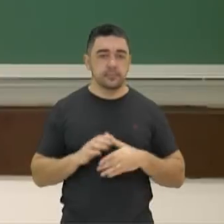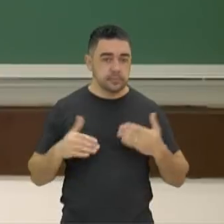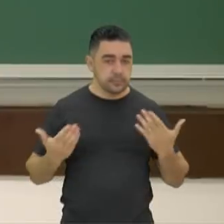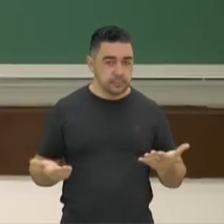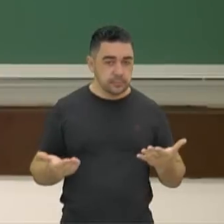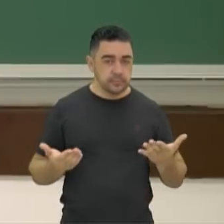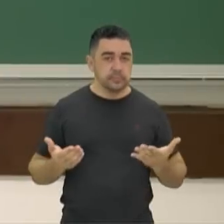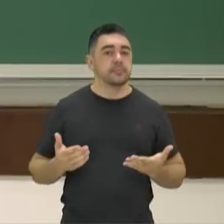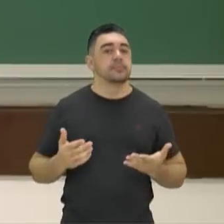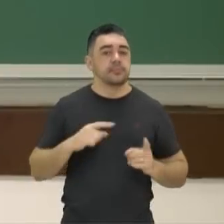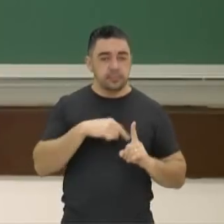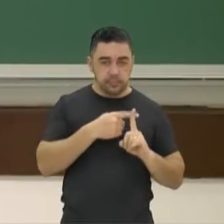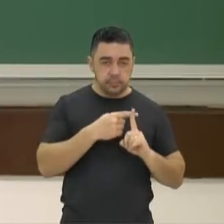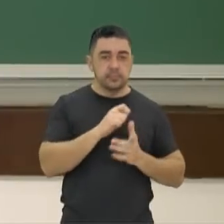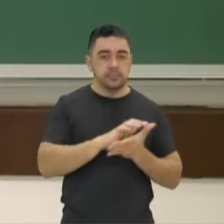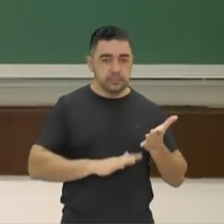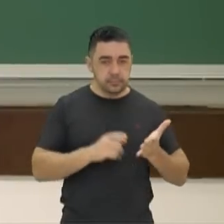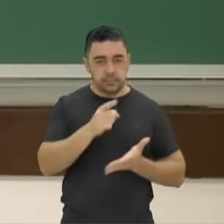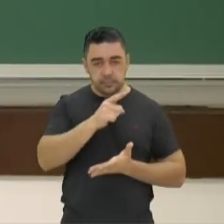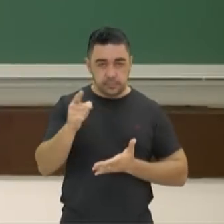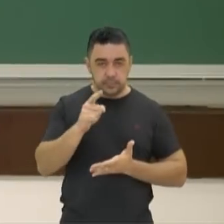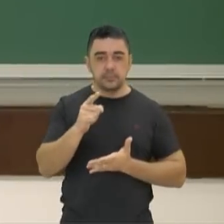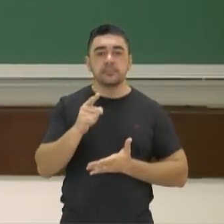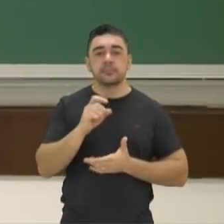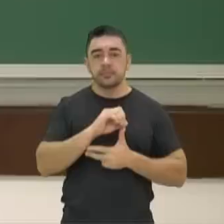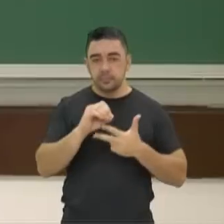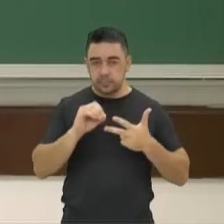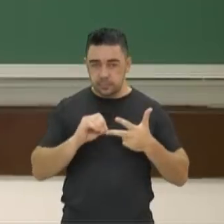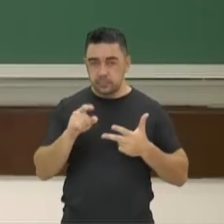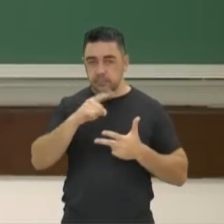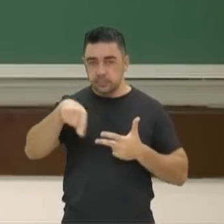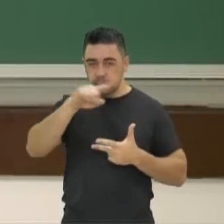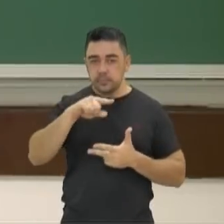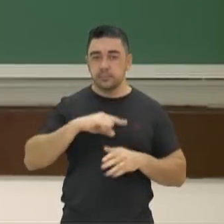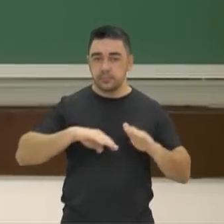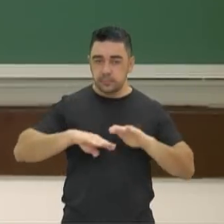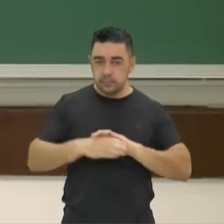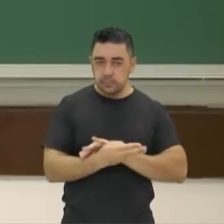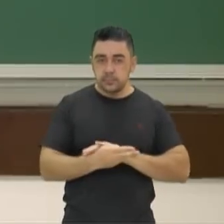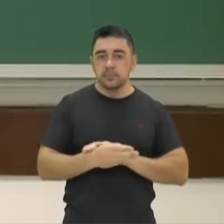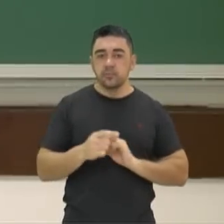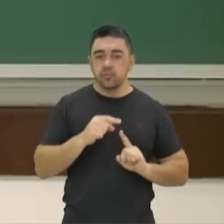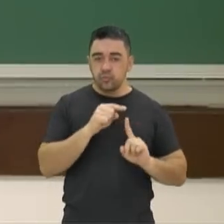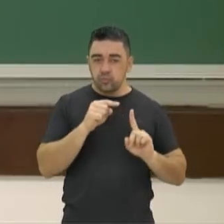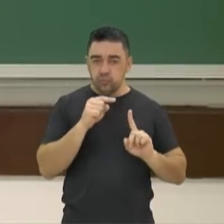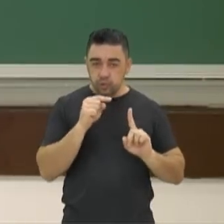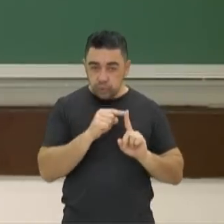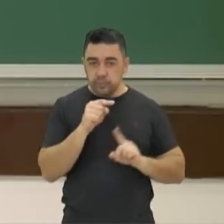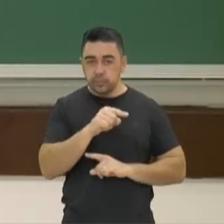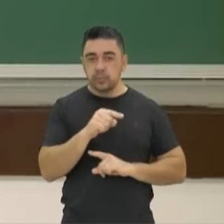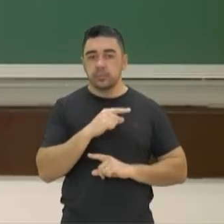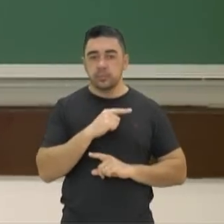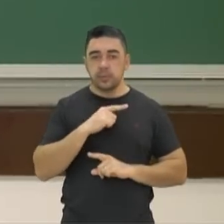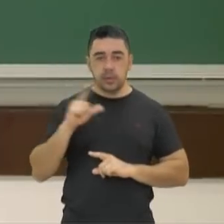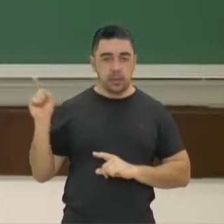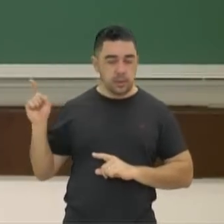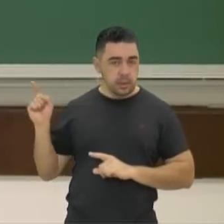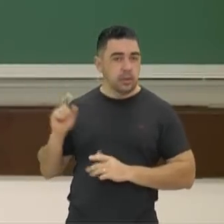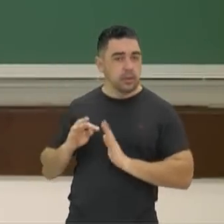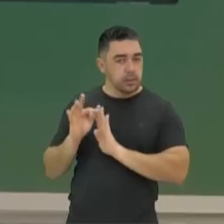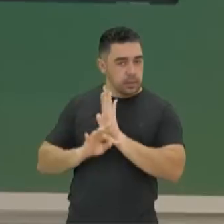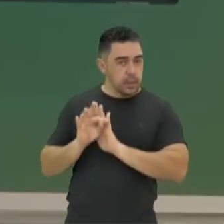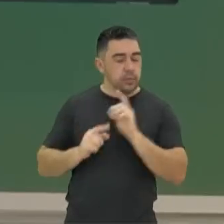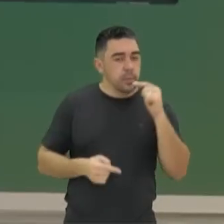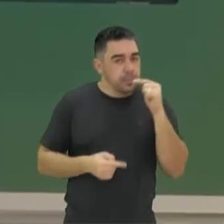Então, gente, mais um exercício do Enem para você já ir se familiarizando e se acostumando com esse tipo de exercício. O Enem, então, geralmente coloca ali um texto, esse aqui está bem